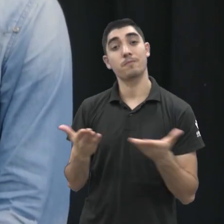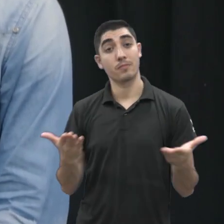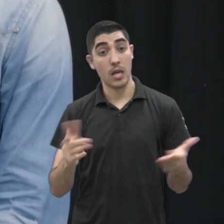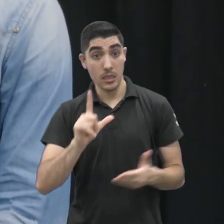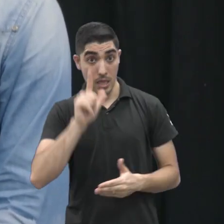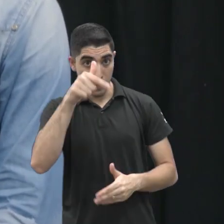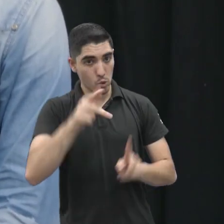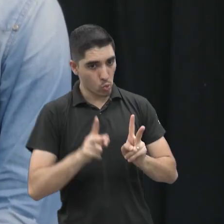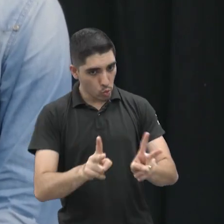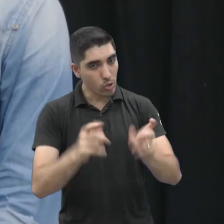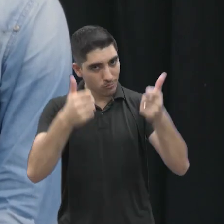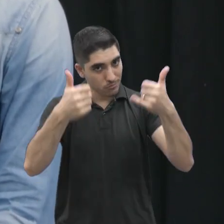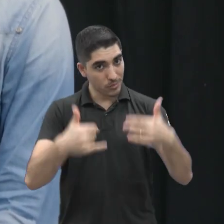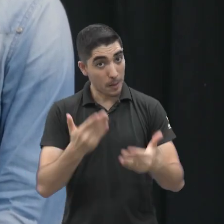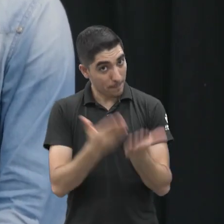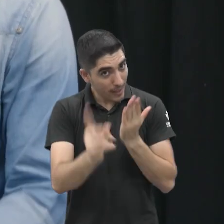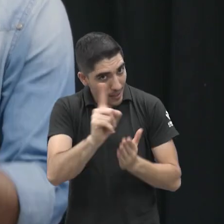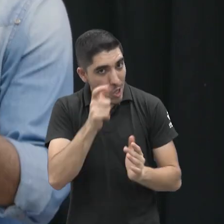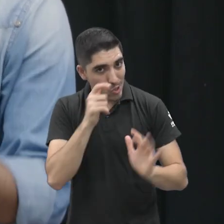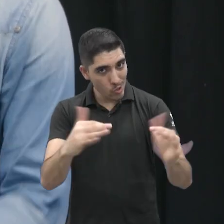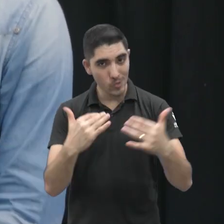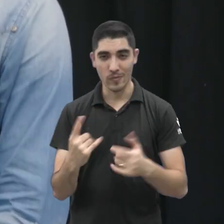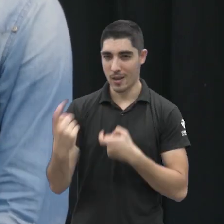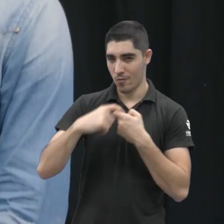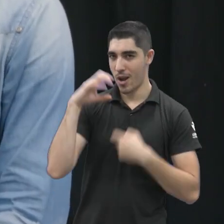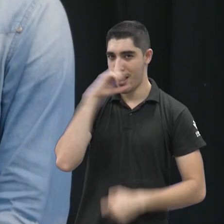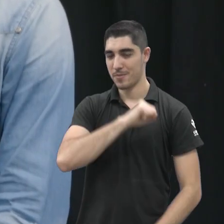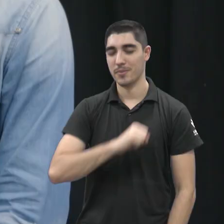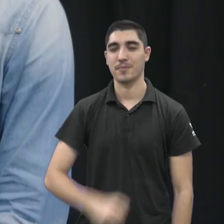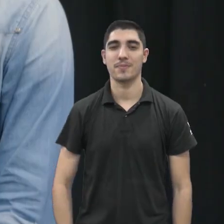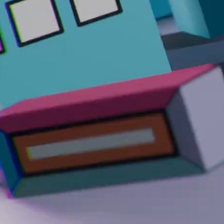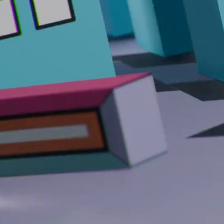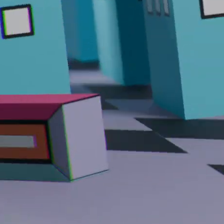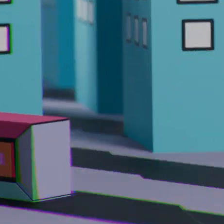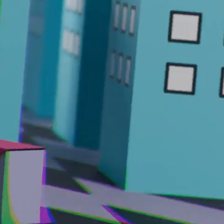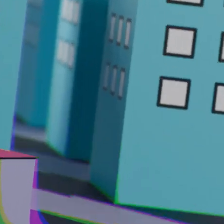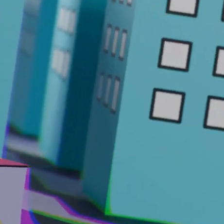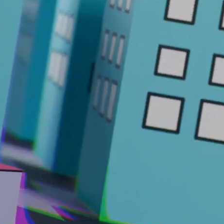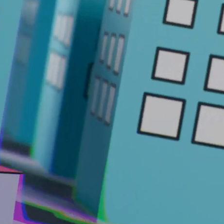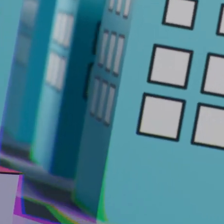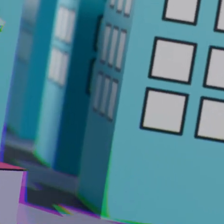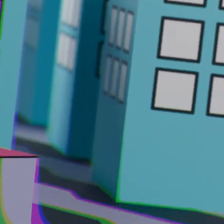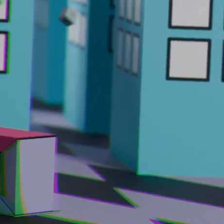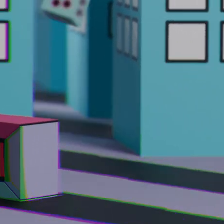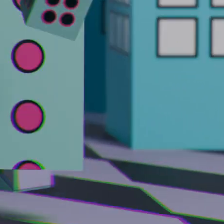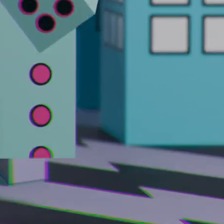tem atividade legislativa, e não percam. Daqui a pouquinho a gente volta.